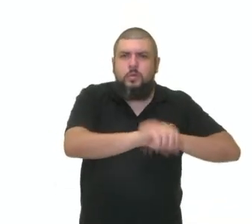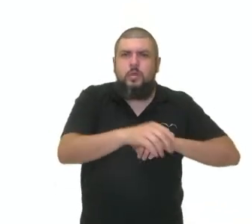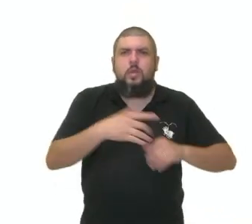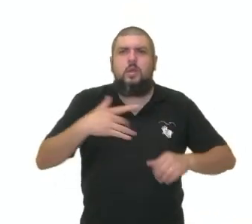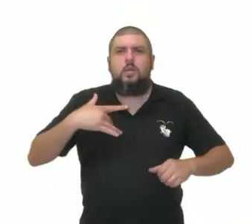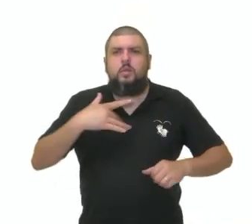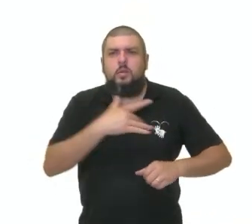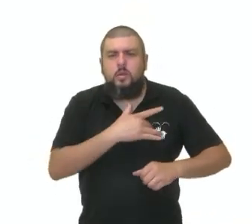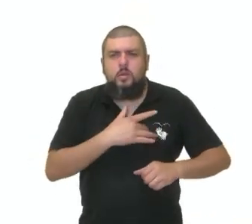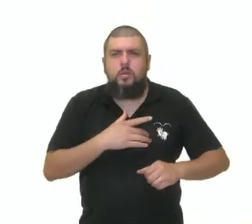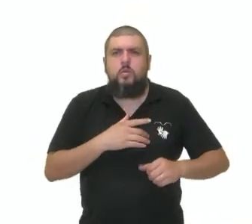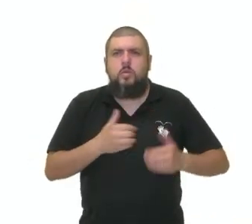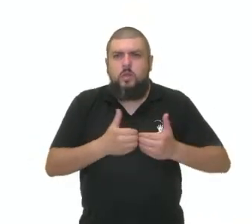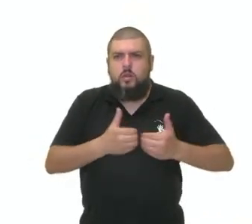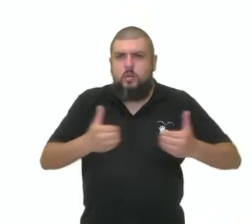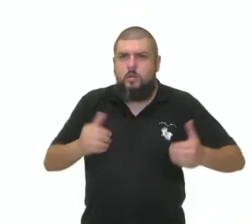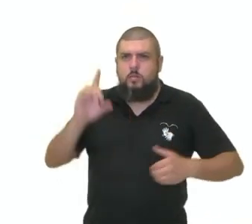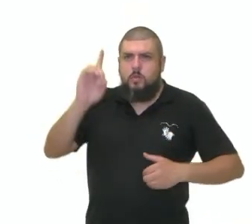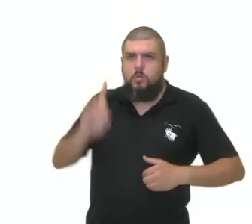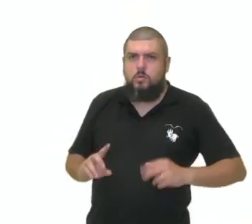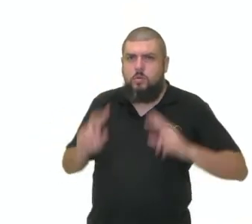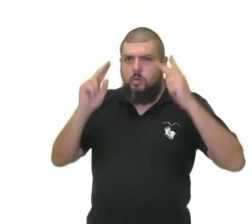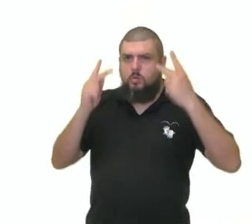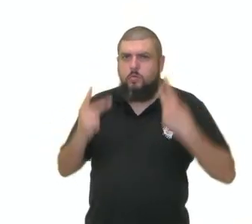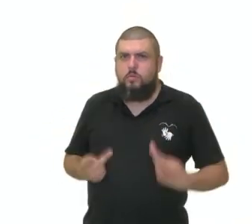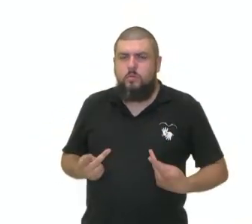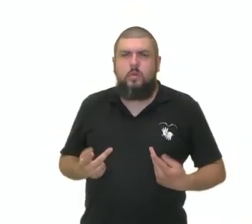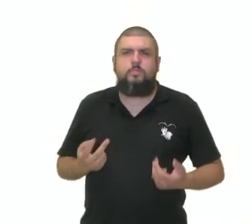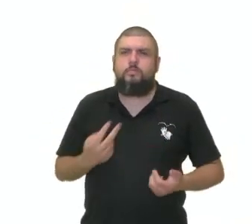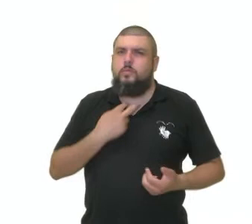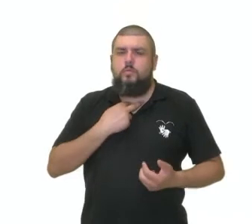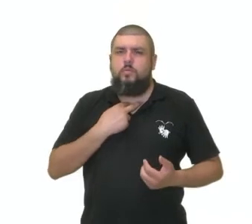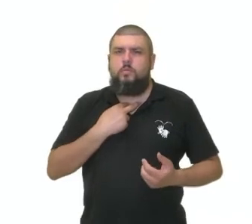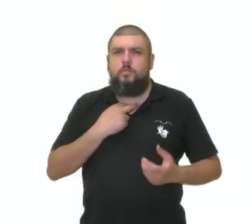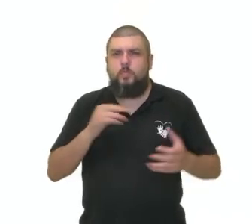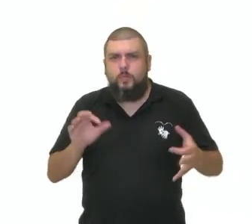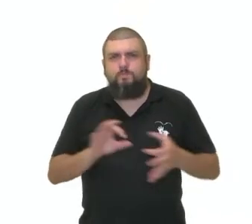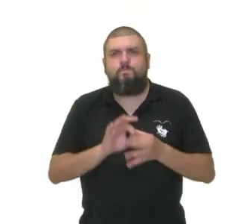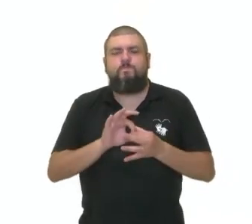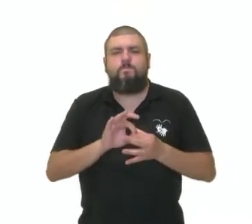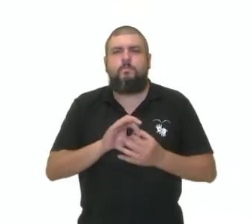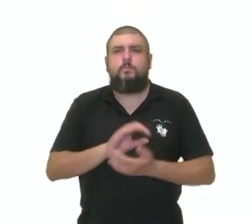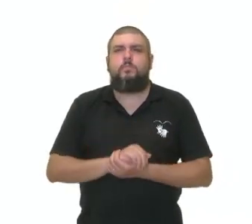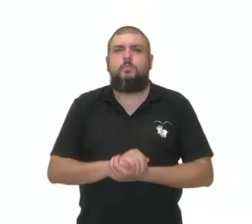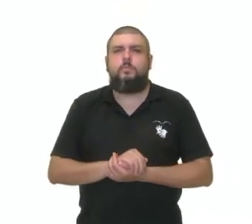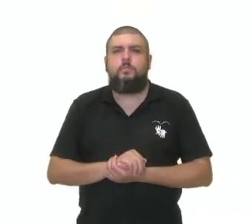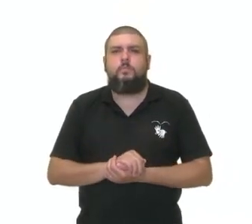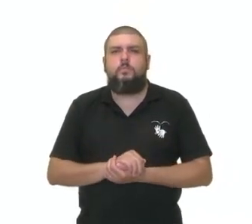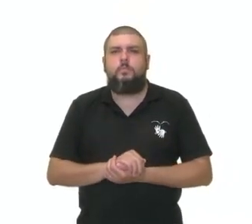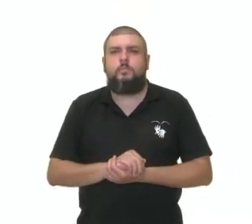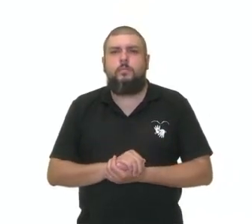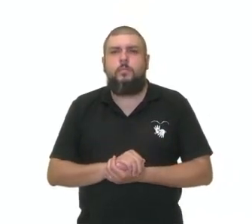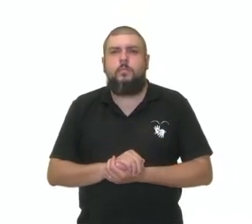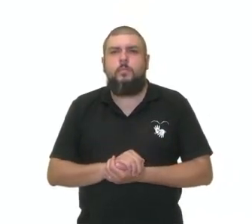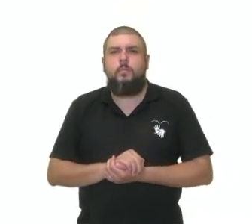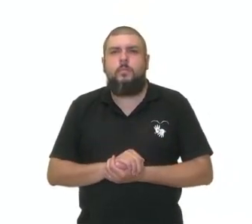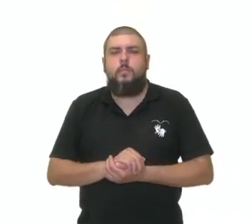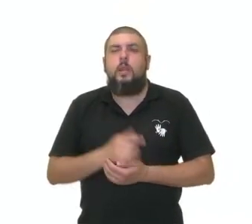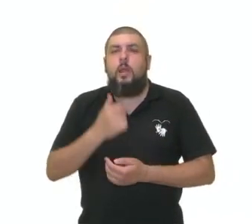direitos humanos, principalmente na Amazônia. Então, afirma a indígena Raquel Cubeu, filha